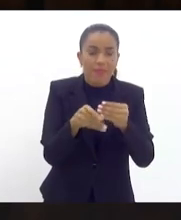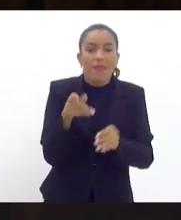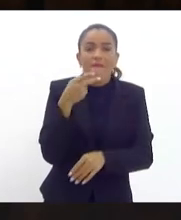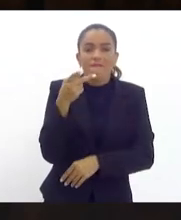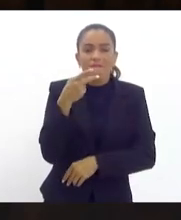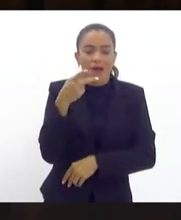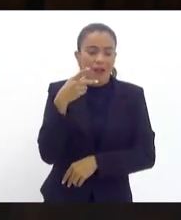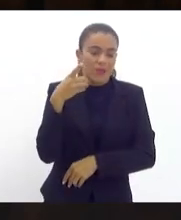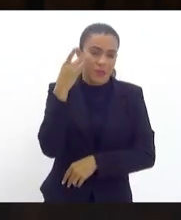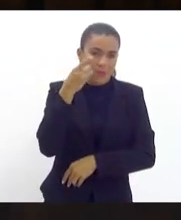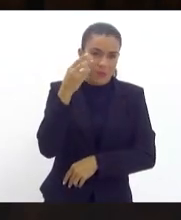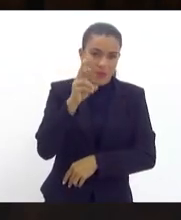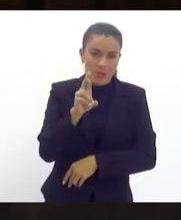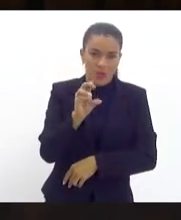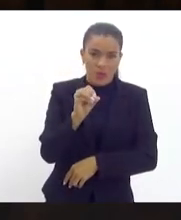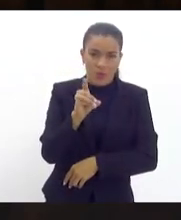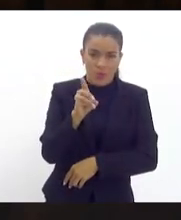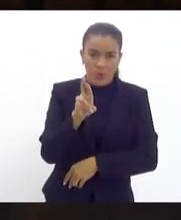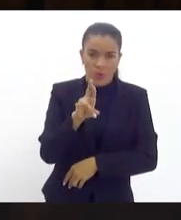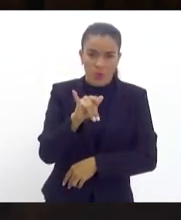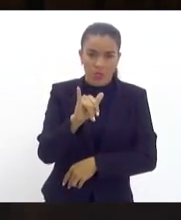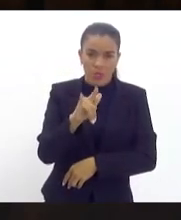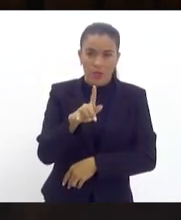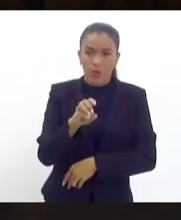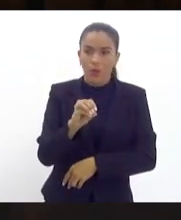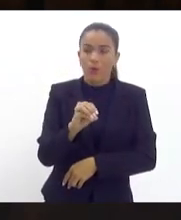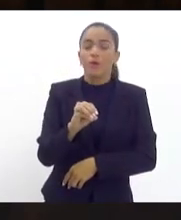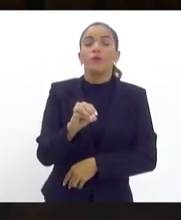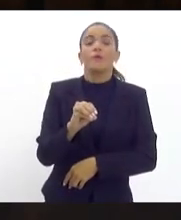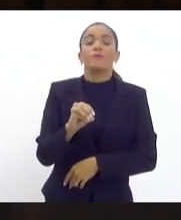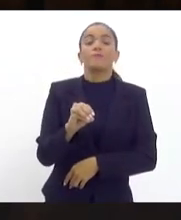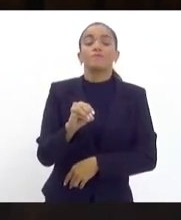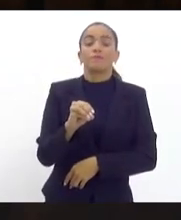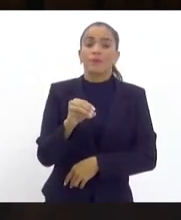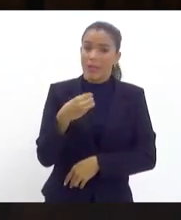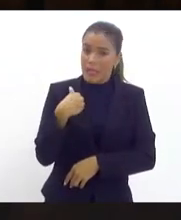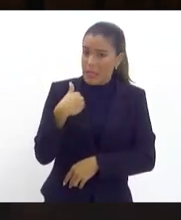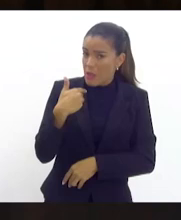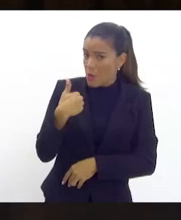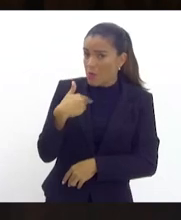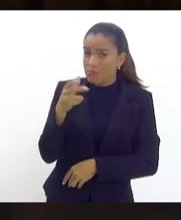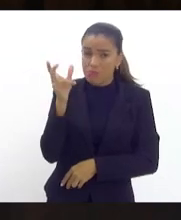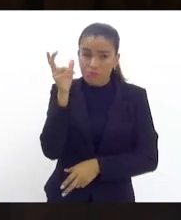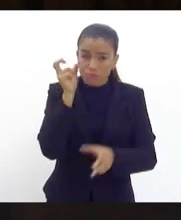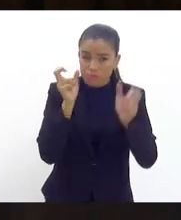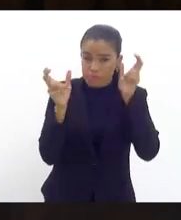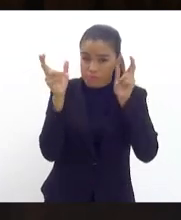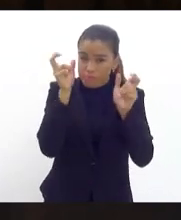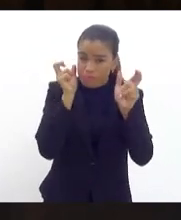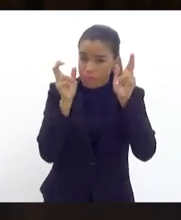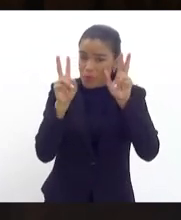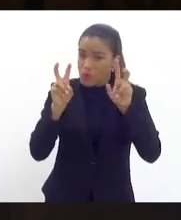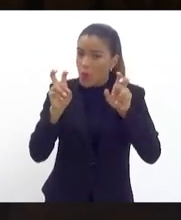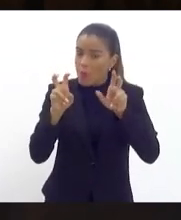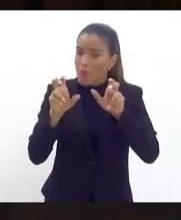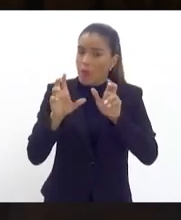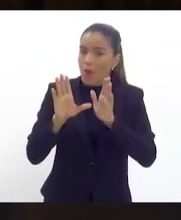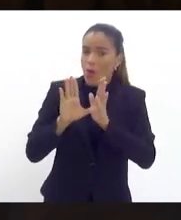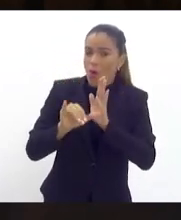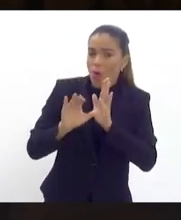fala do deputado Rodrigo Amorim para dizer o seguinte É eu ouvi aqui muita essa questão do roubo do